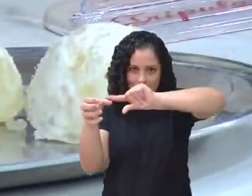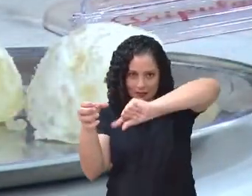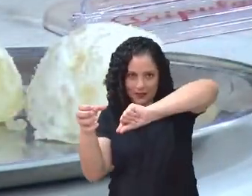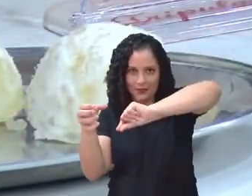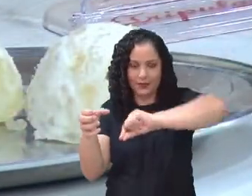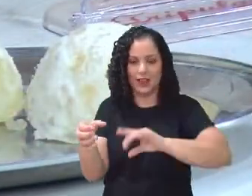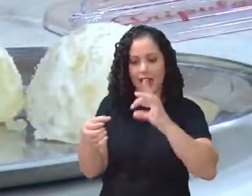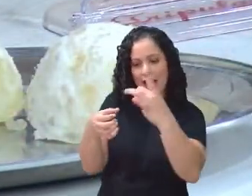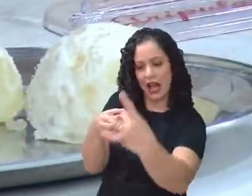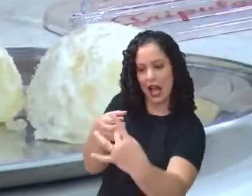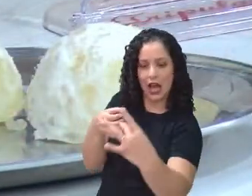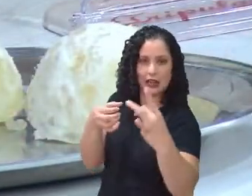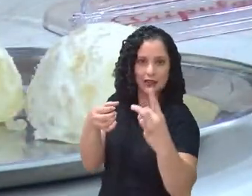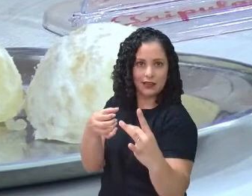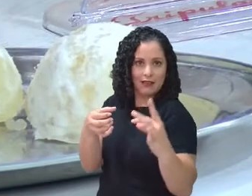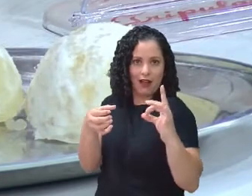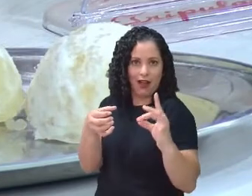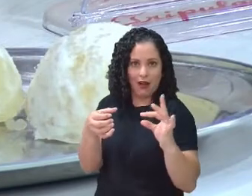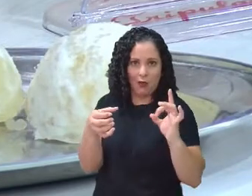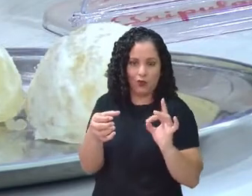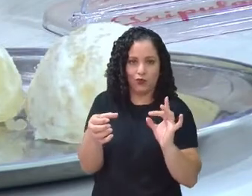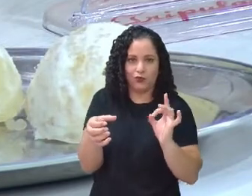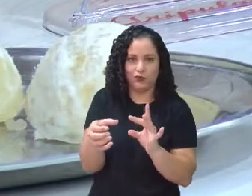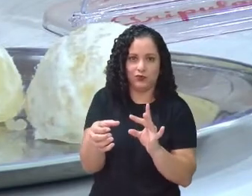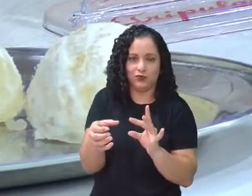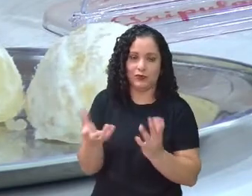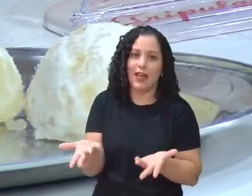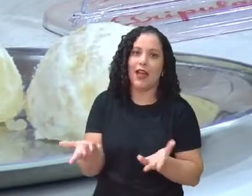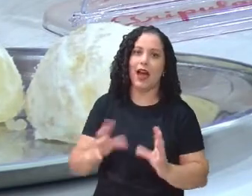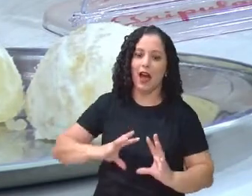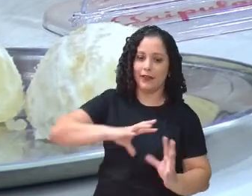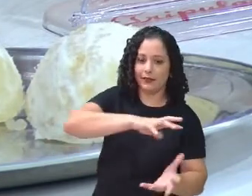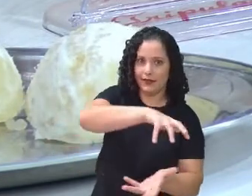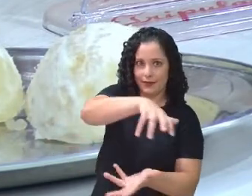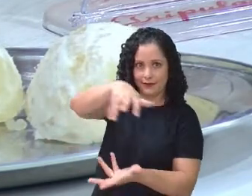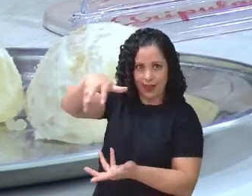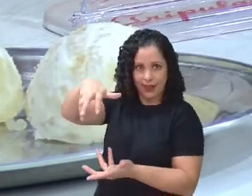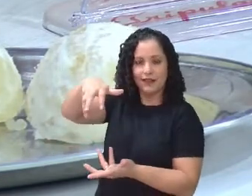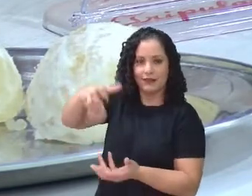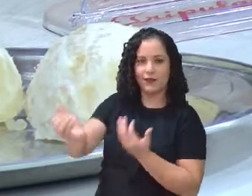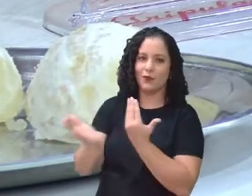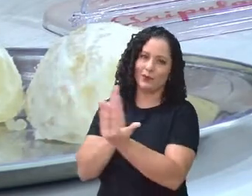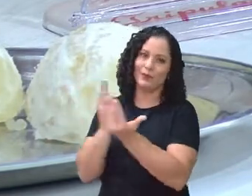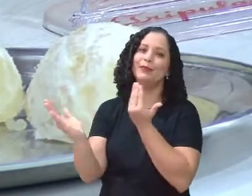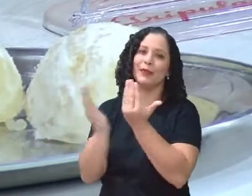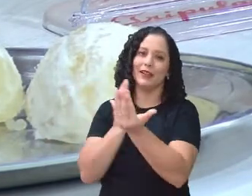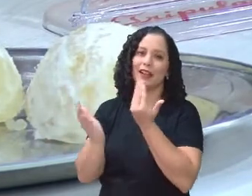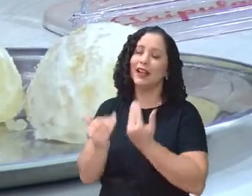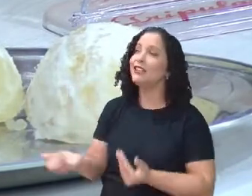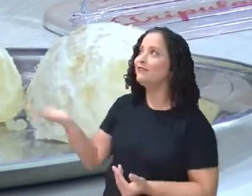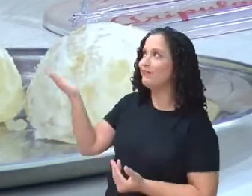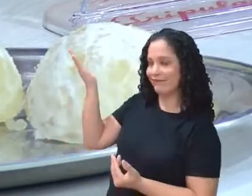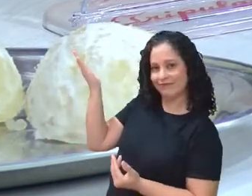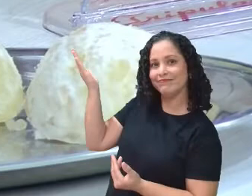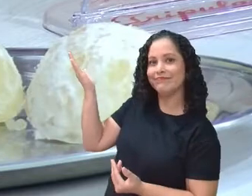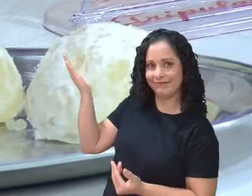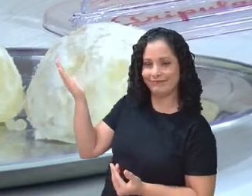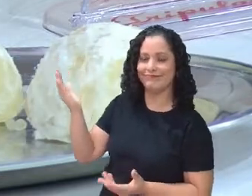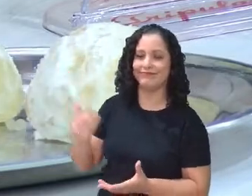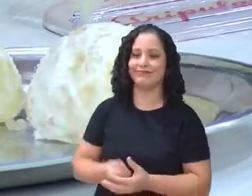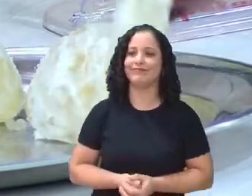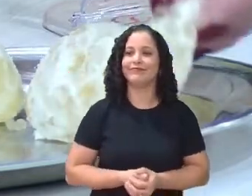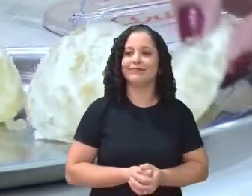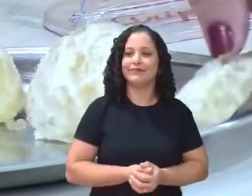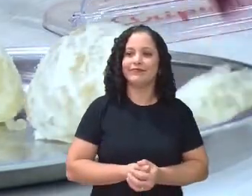laranja. Então, é como se a Terra fosse marcada. Não é dividida, viu, gente? É marcada em relação aqui aos